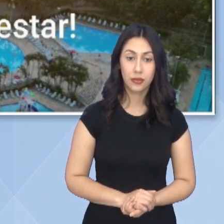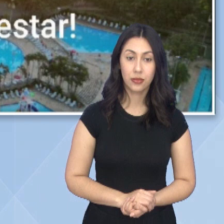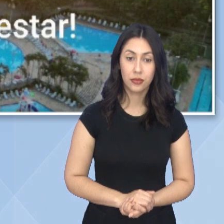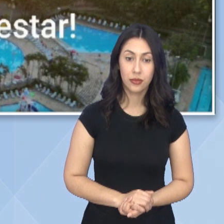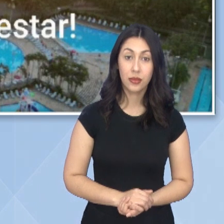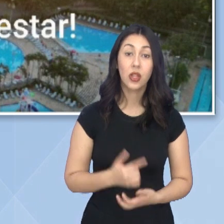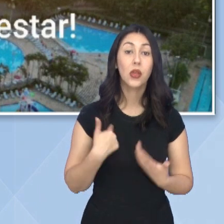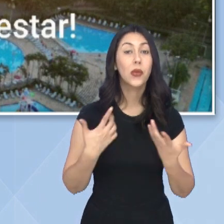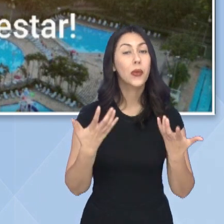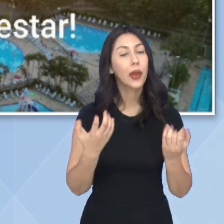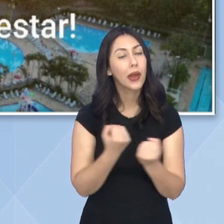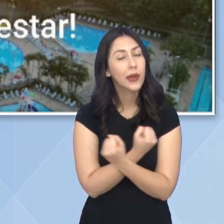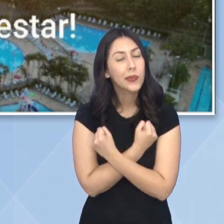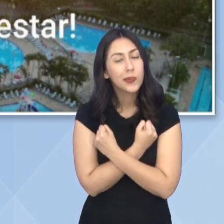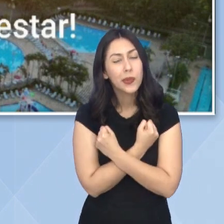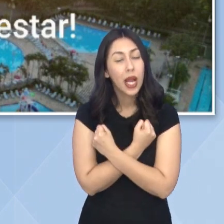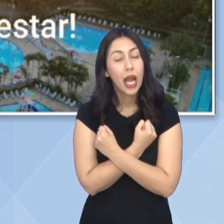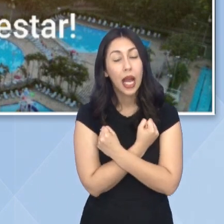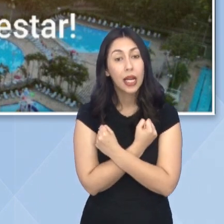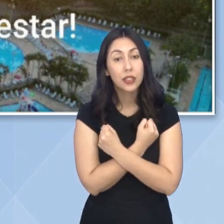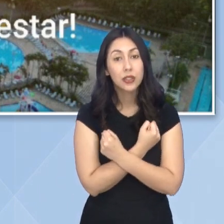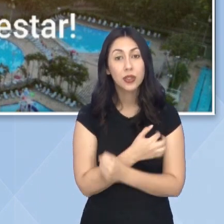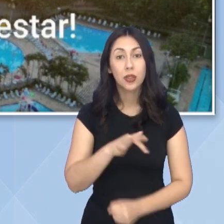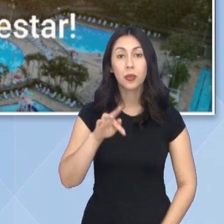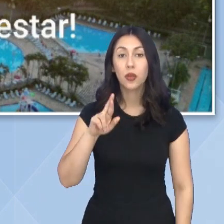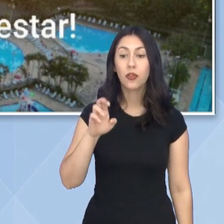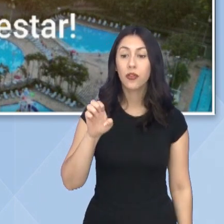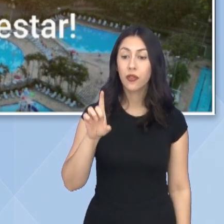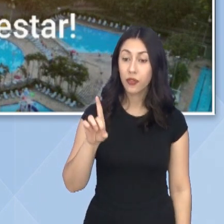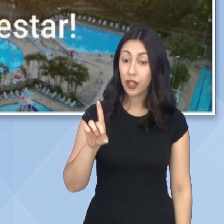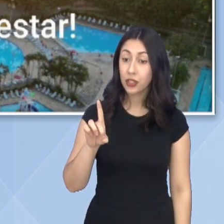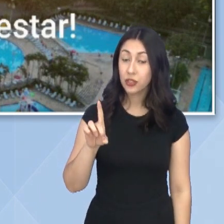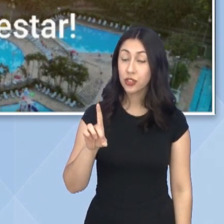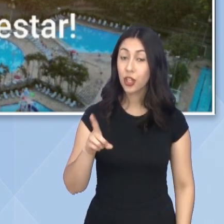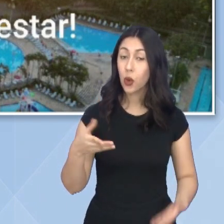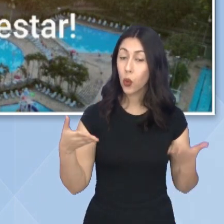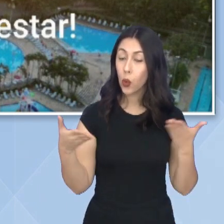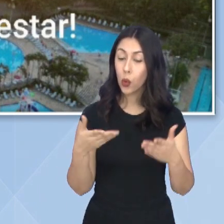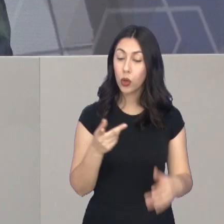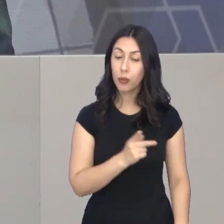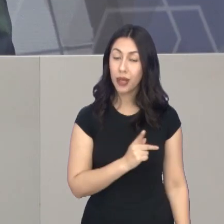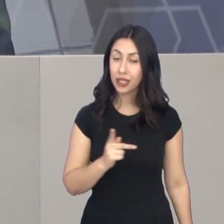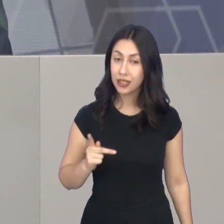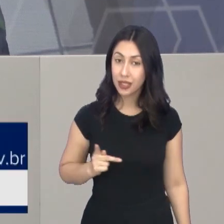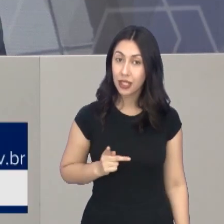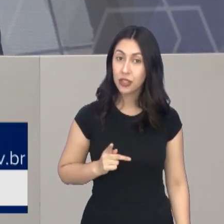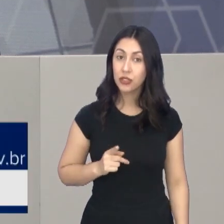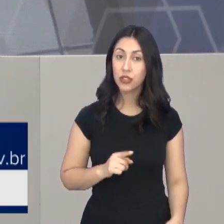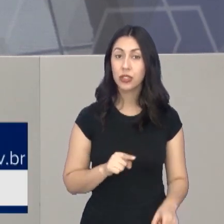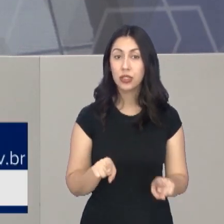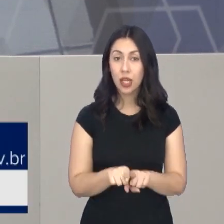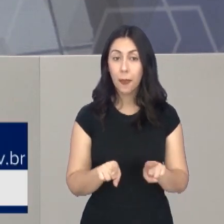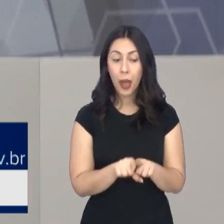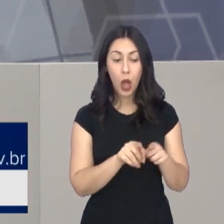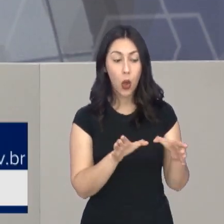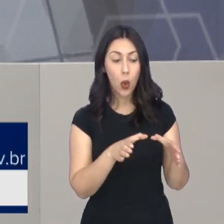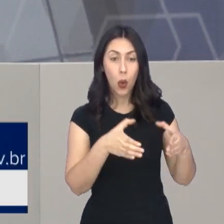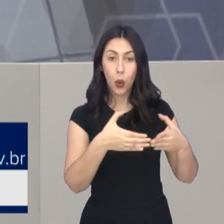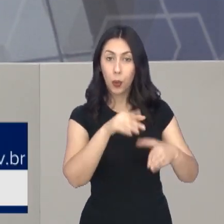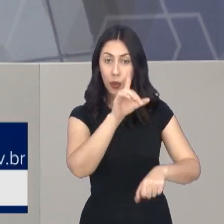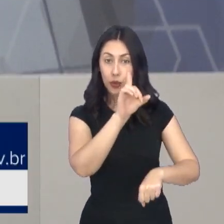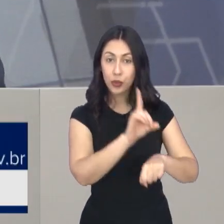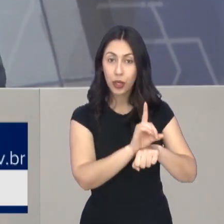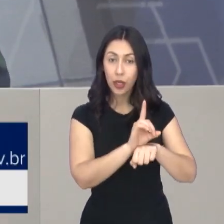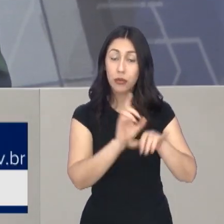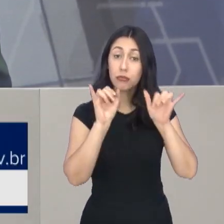Quero mandar um abraço para o Fred Gurati, o atual presidente, e toda a sua diretoria,